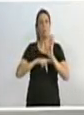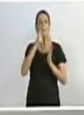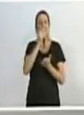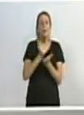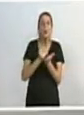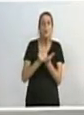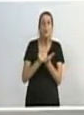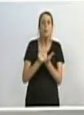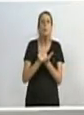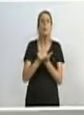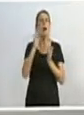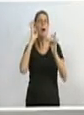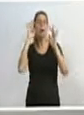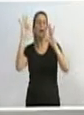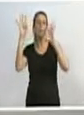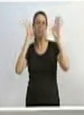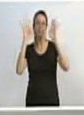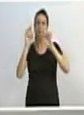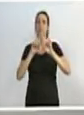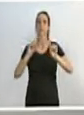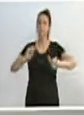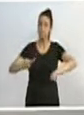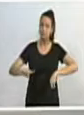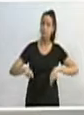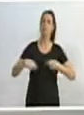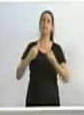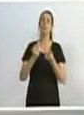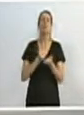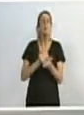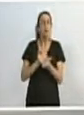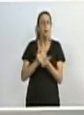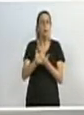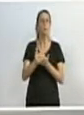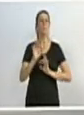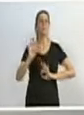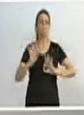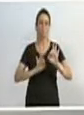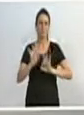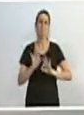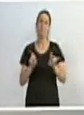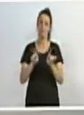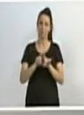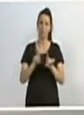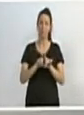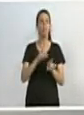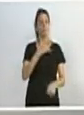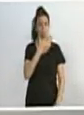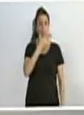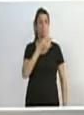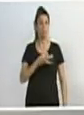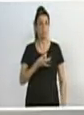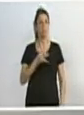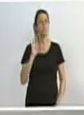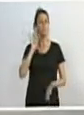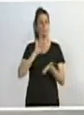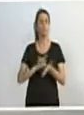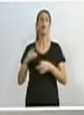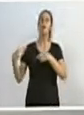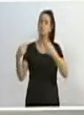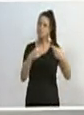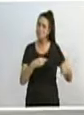ser desenhado, era um desafio que estava começando a ser preparado. E eu acho que esse debate,